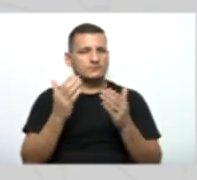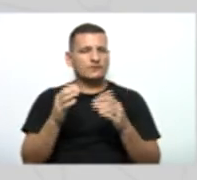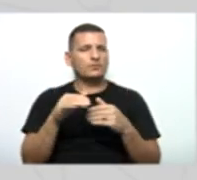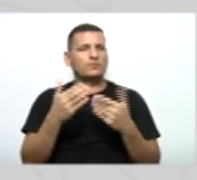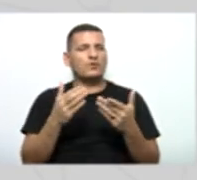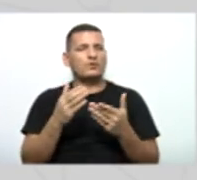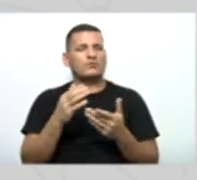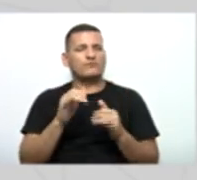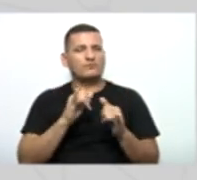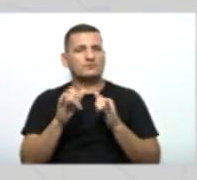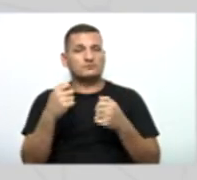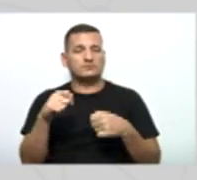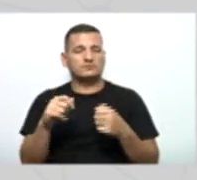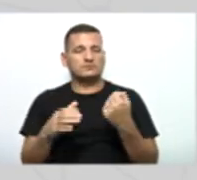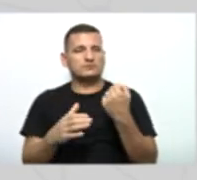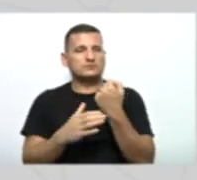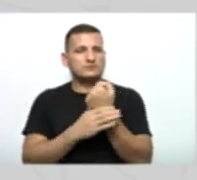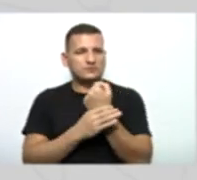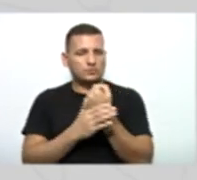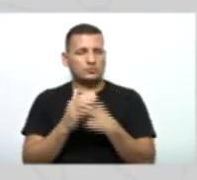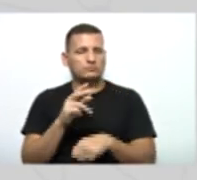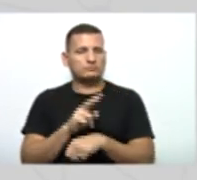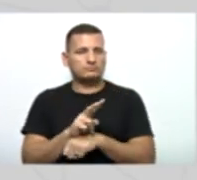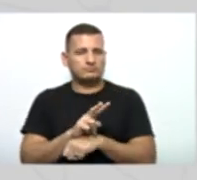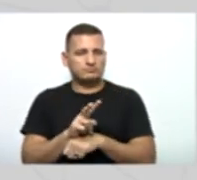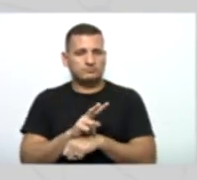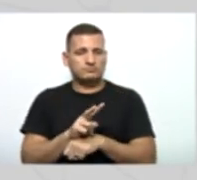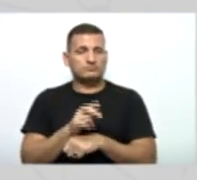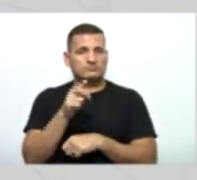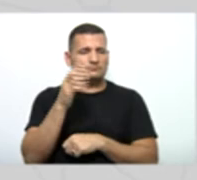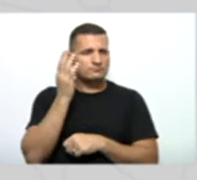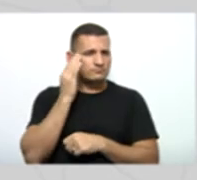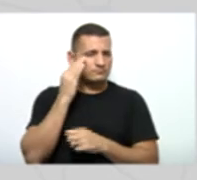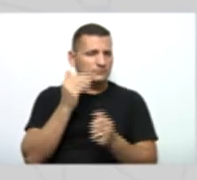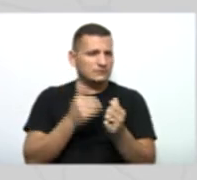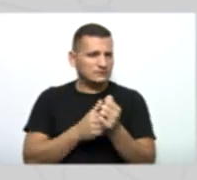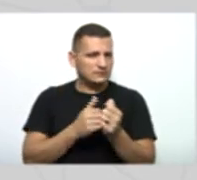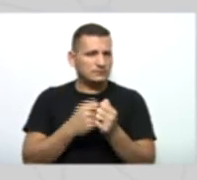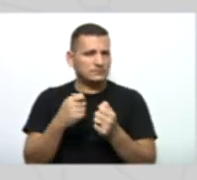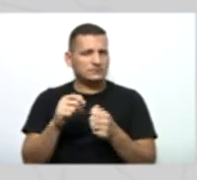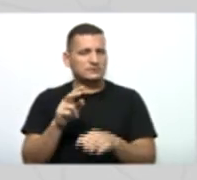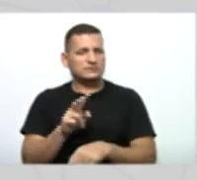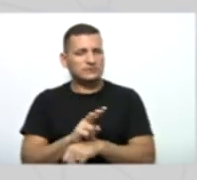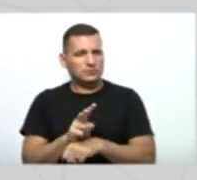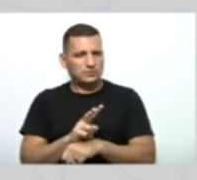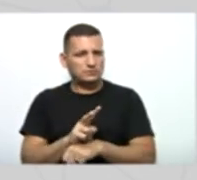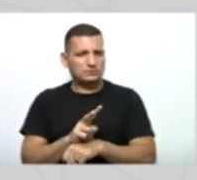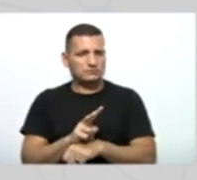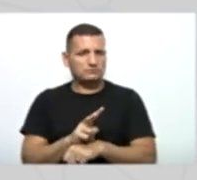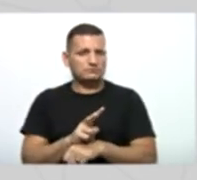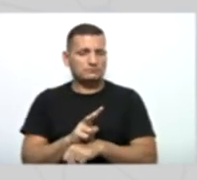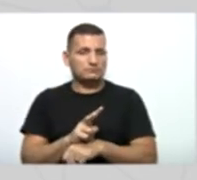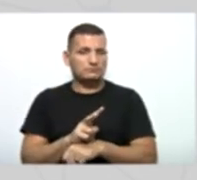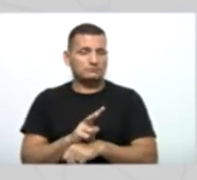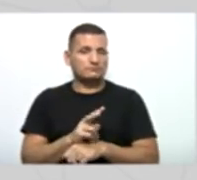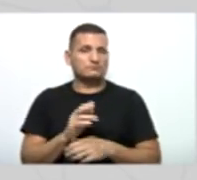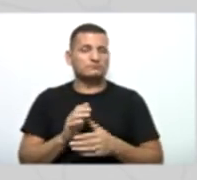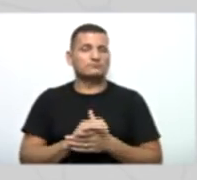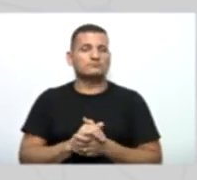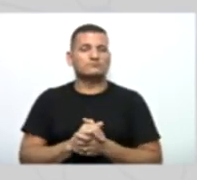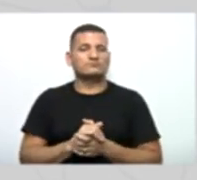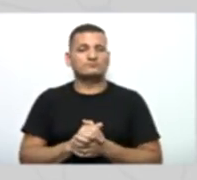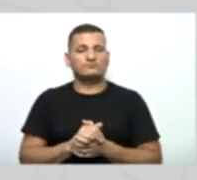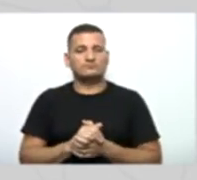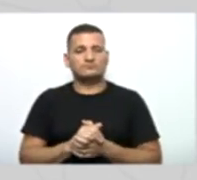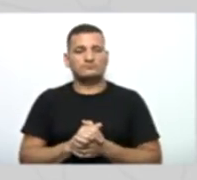certa segurança. Concorda comigo que a senha do usuário requer um pouco mais de segurança para ninguém conseguir acessar esse dado